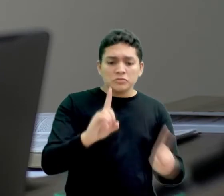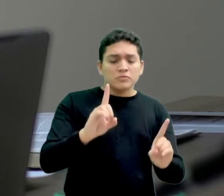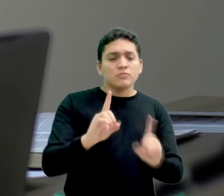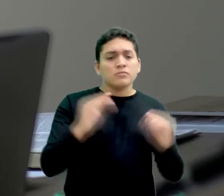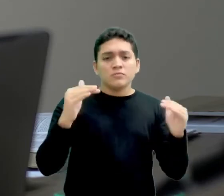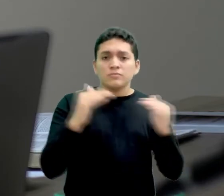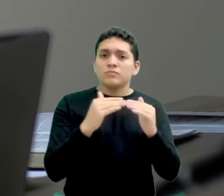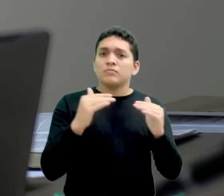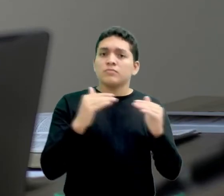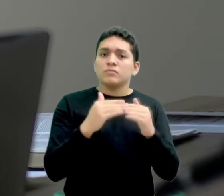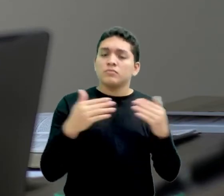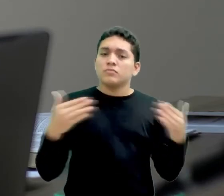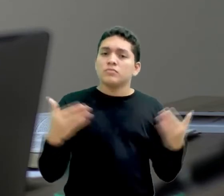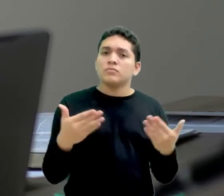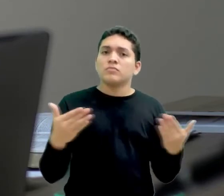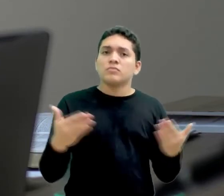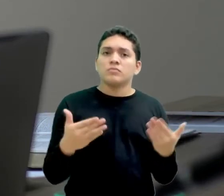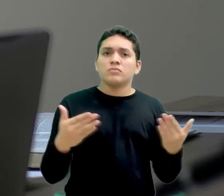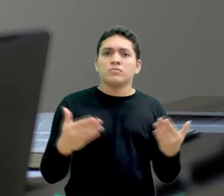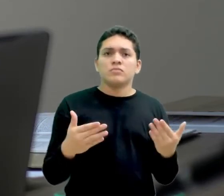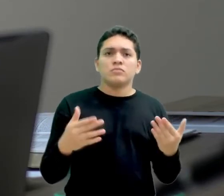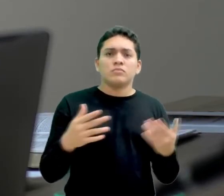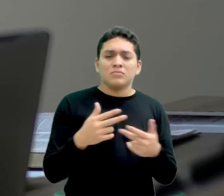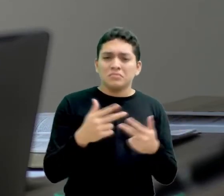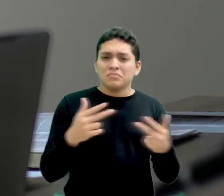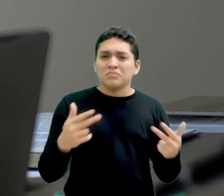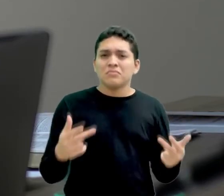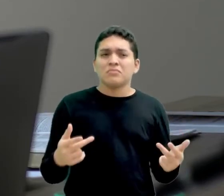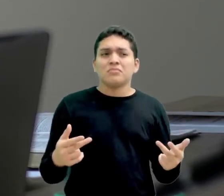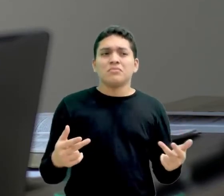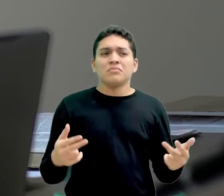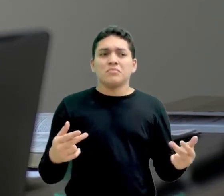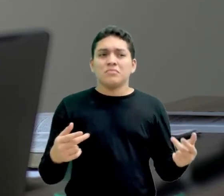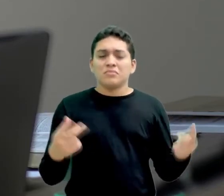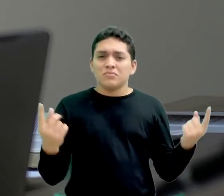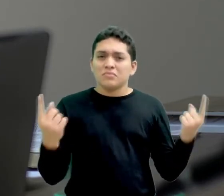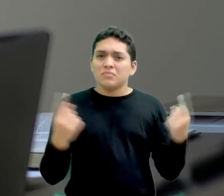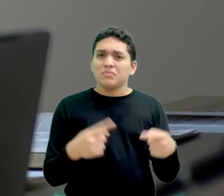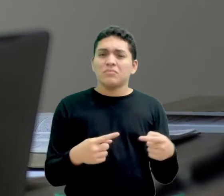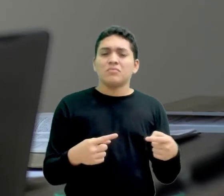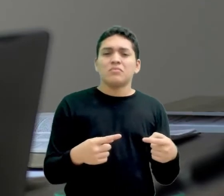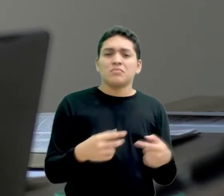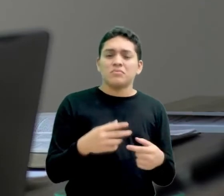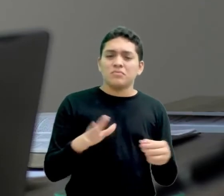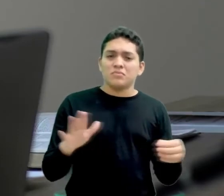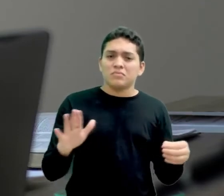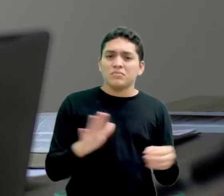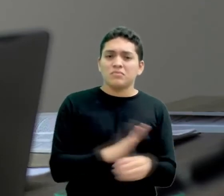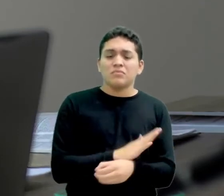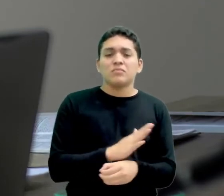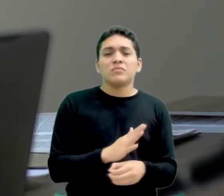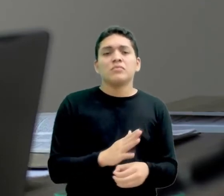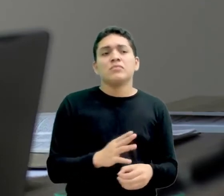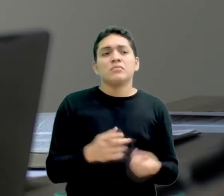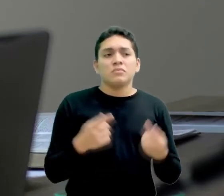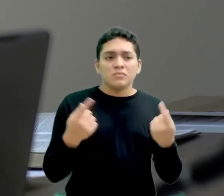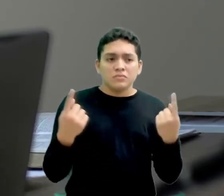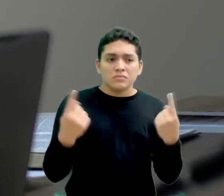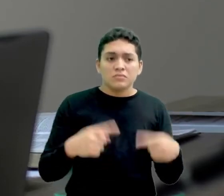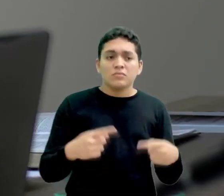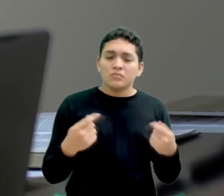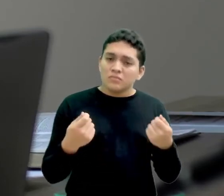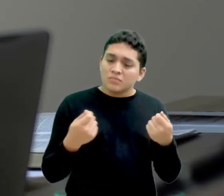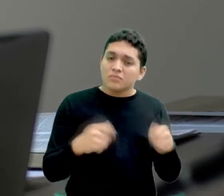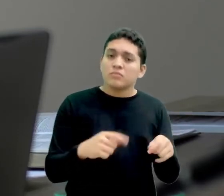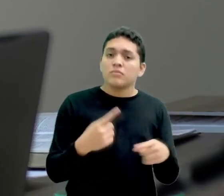E infelizmente hoje, né, nós temos tantos processos, o nosso judiciário está abarrotado, cheio de processos, justamente porque